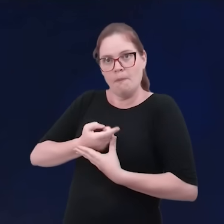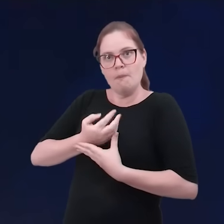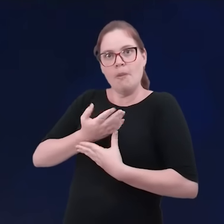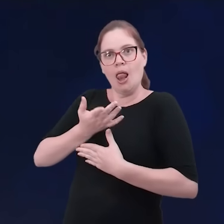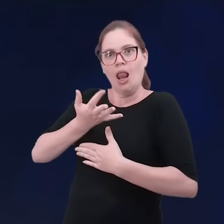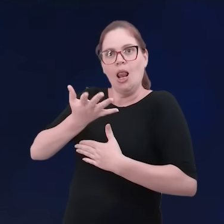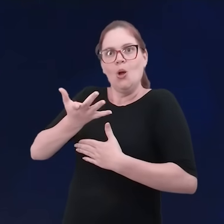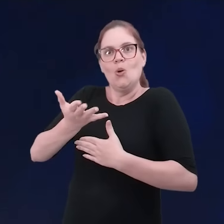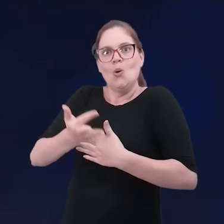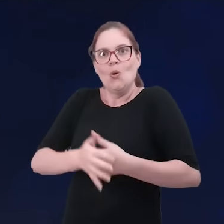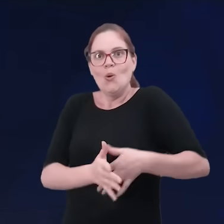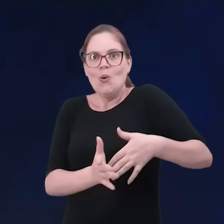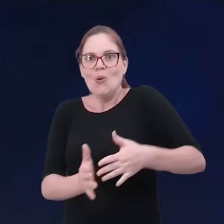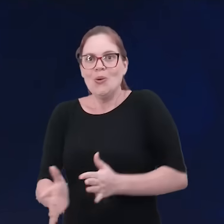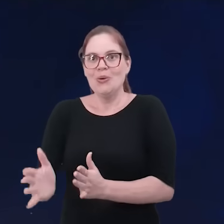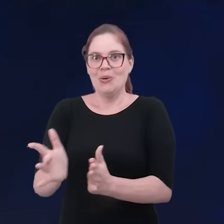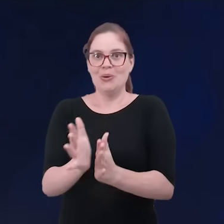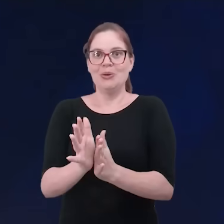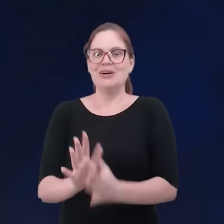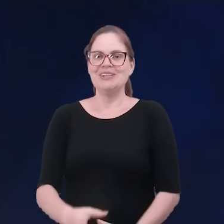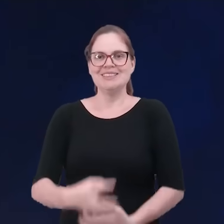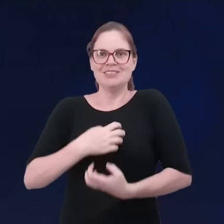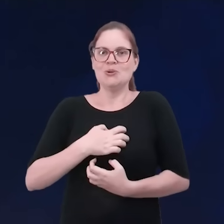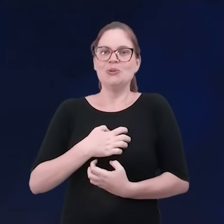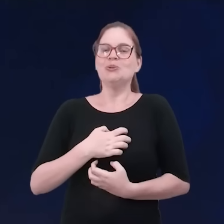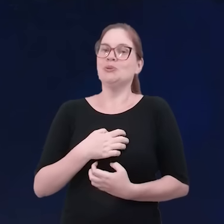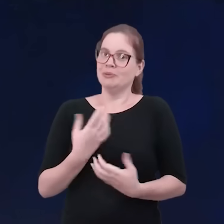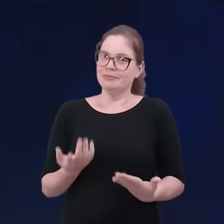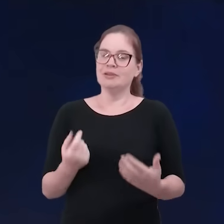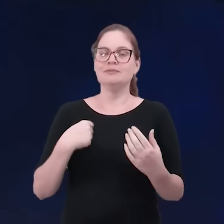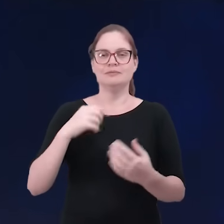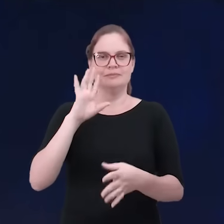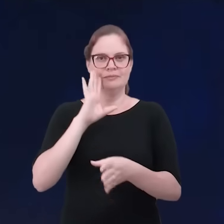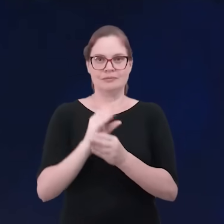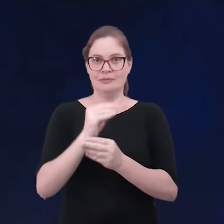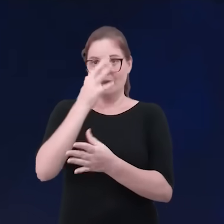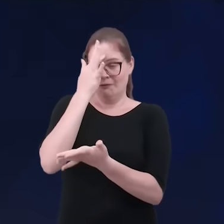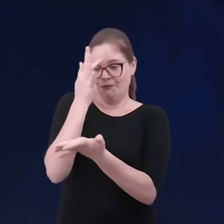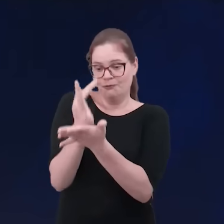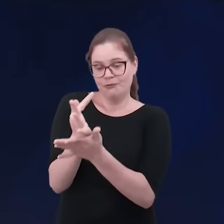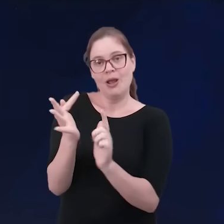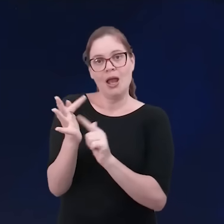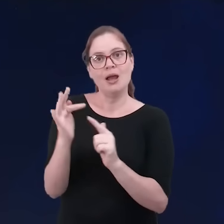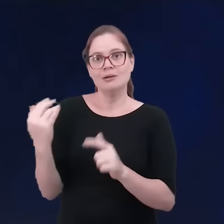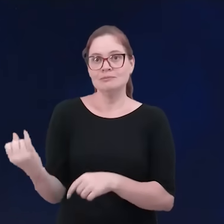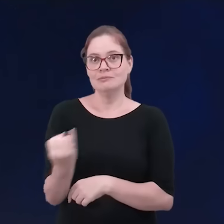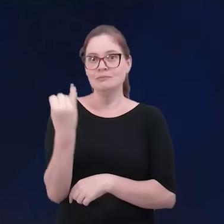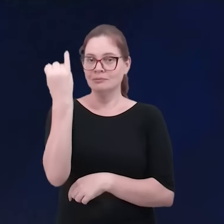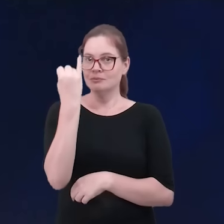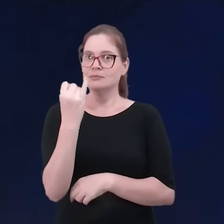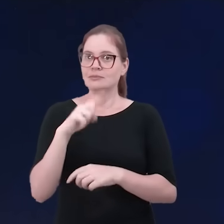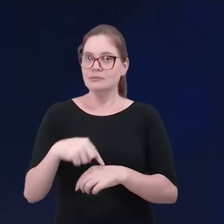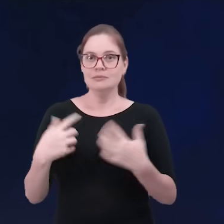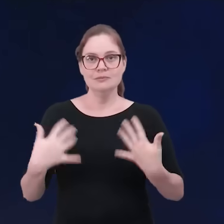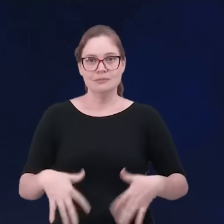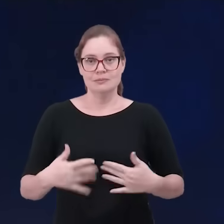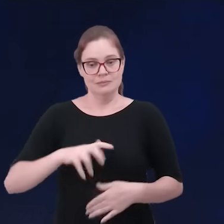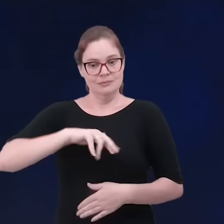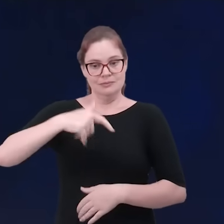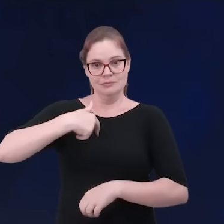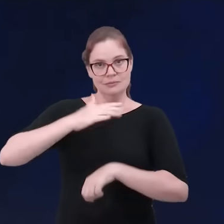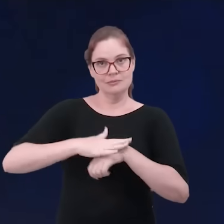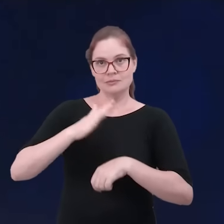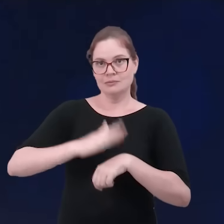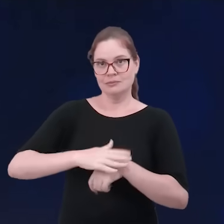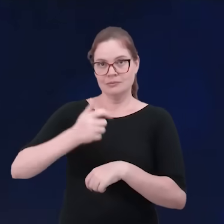de crer, quando nós falamos de fé, nós estamos falando de algo que é extraordinário. Não é algo que é produzido por nós mesmos,